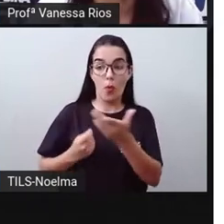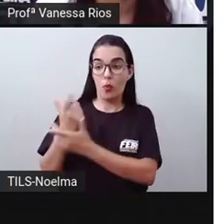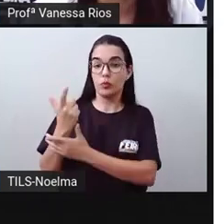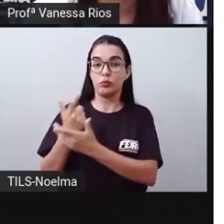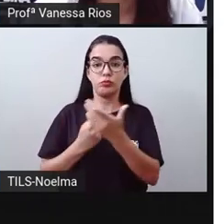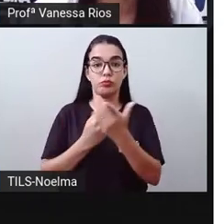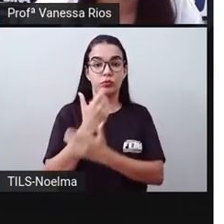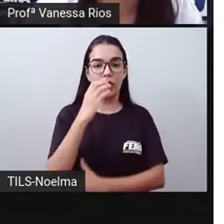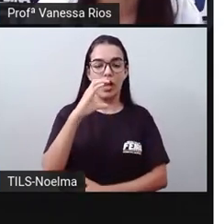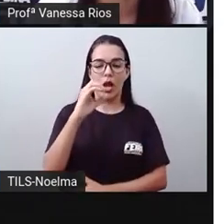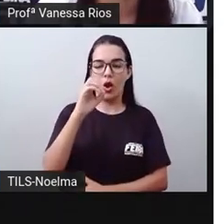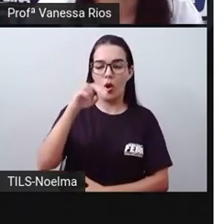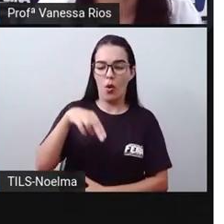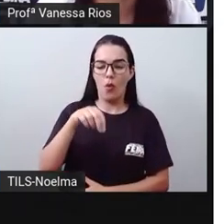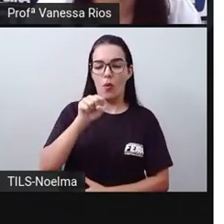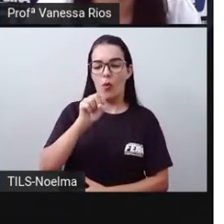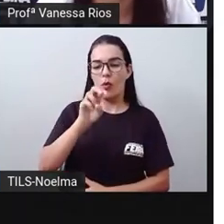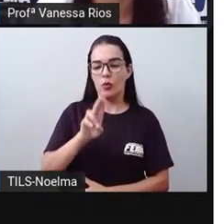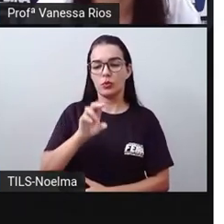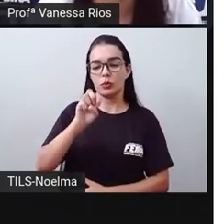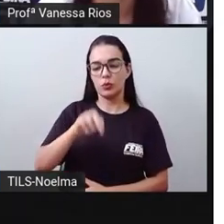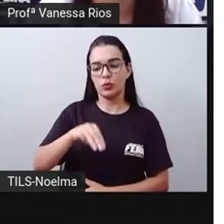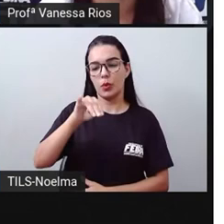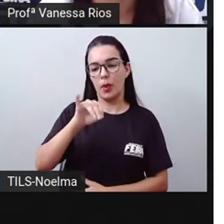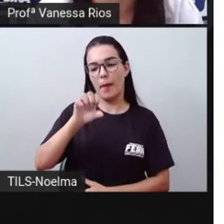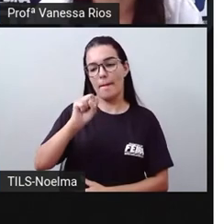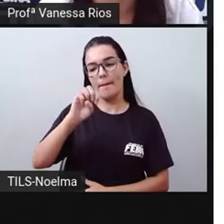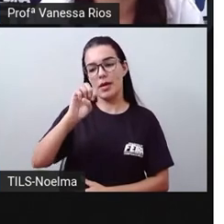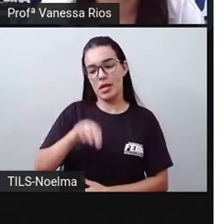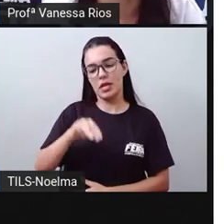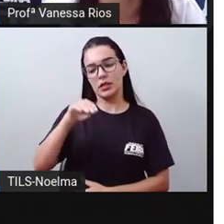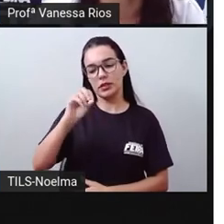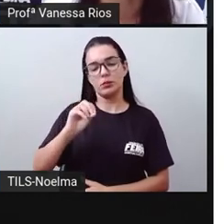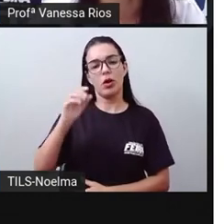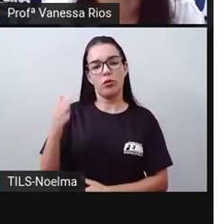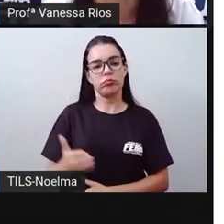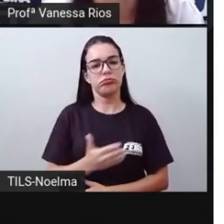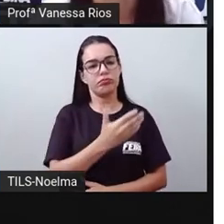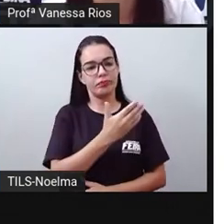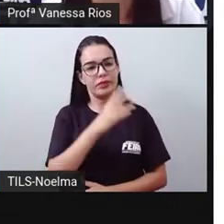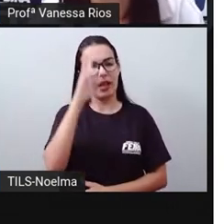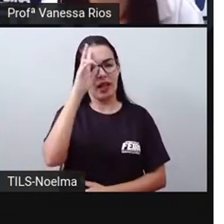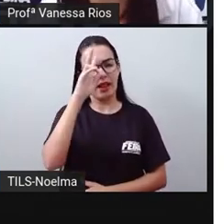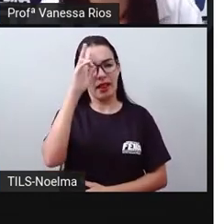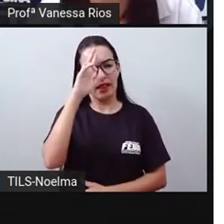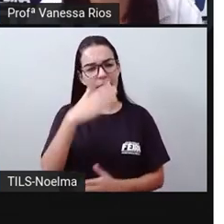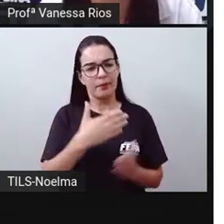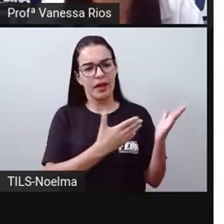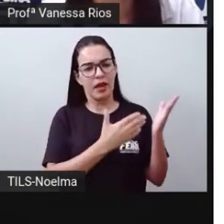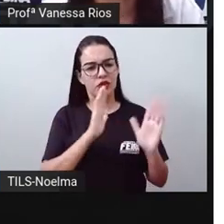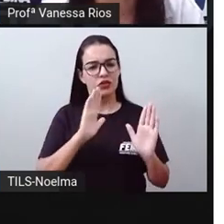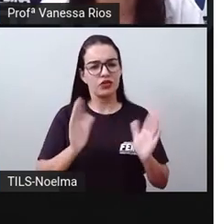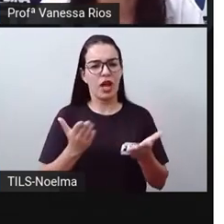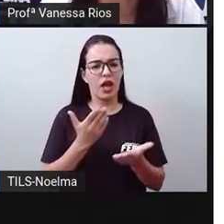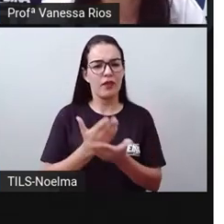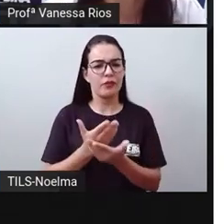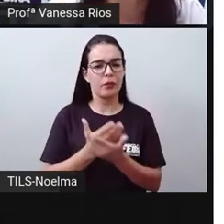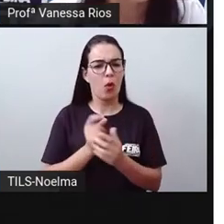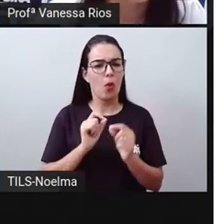consumismo. Você sabe aí o que é consumismo? Lembra aí que a Pro trouxe essa definição e a gente observou